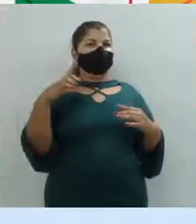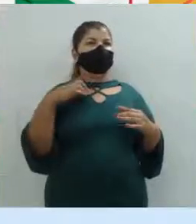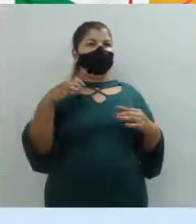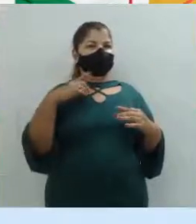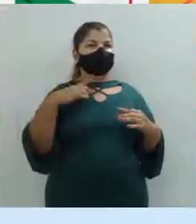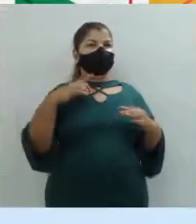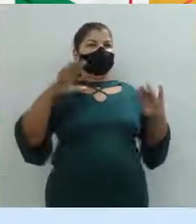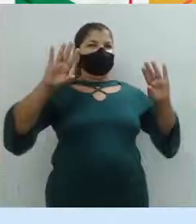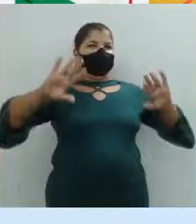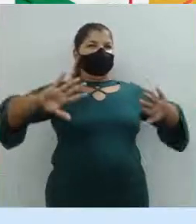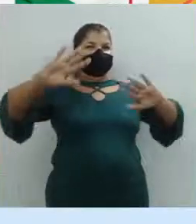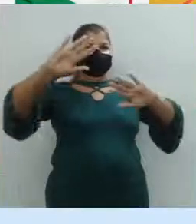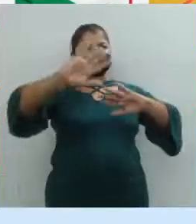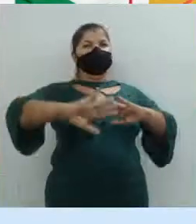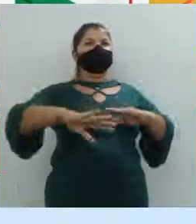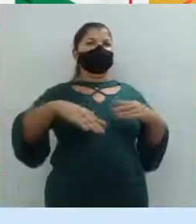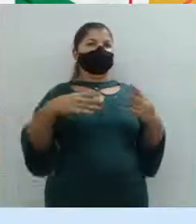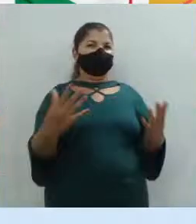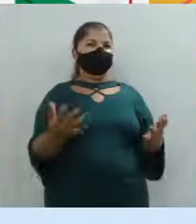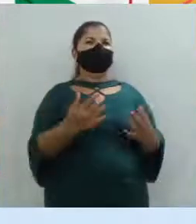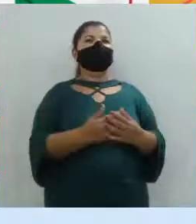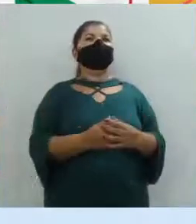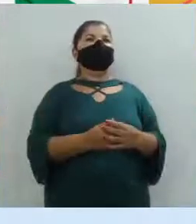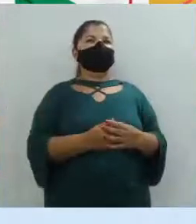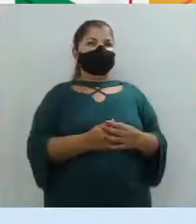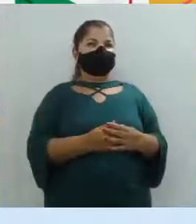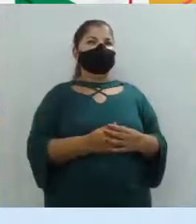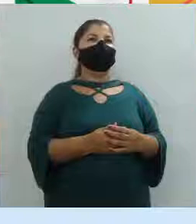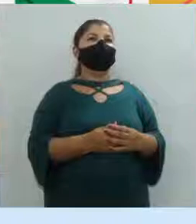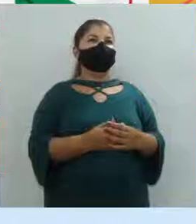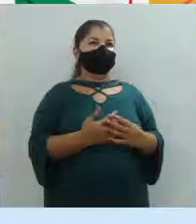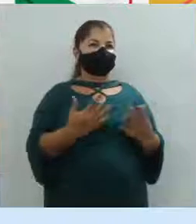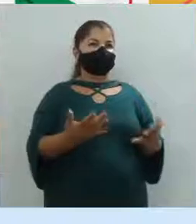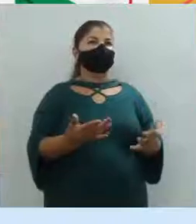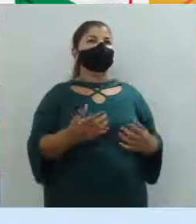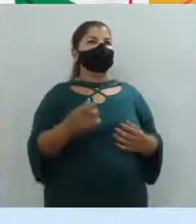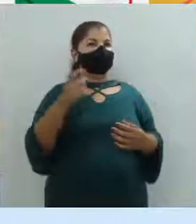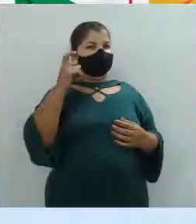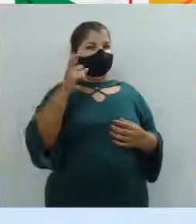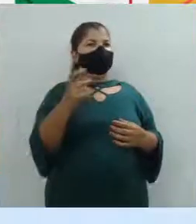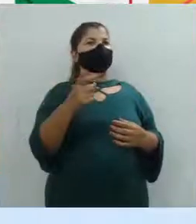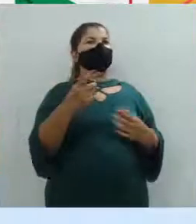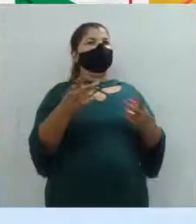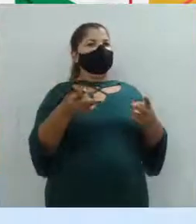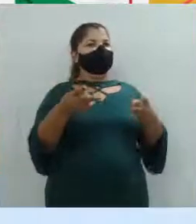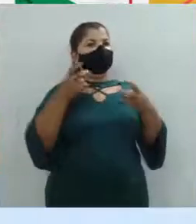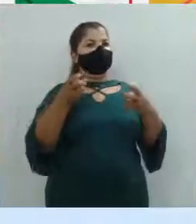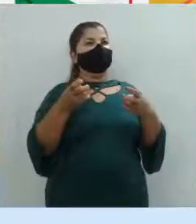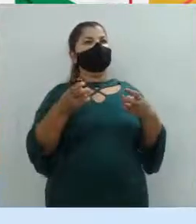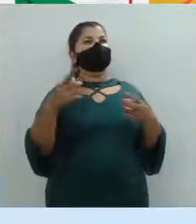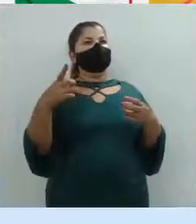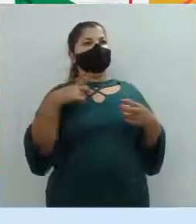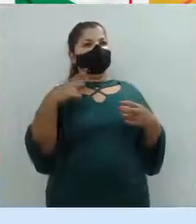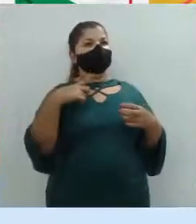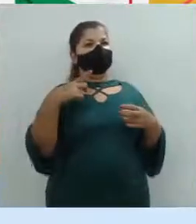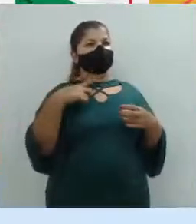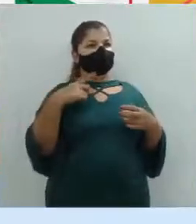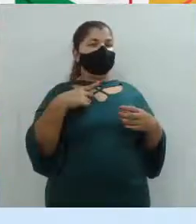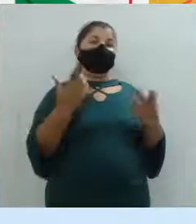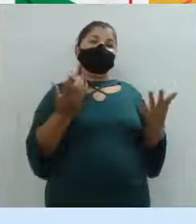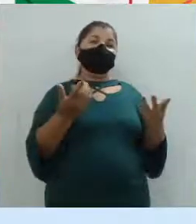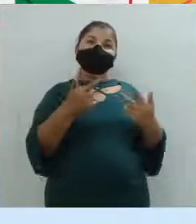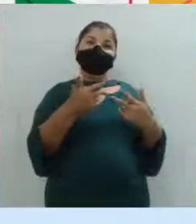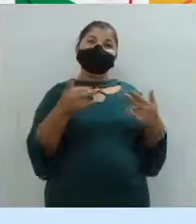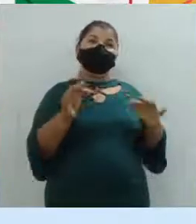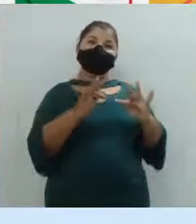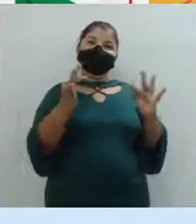parede. Tá vendo? Então, assim, é super interessante a gente perceber que através de objetos comuns